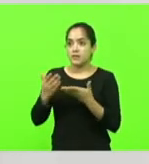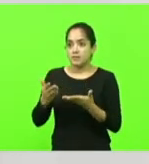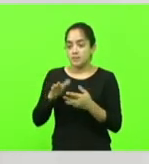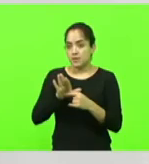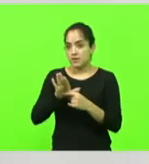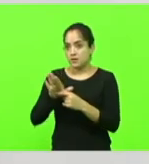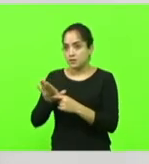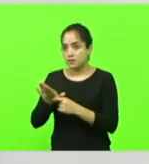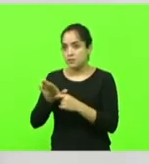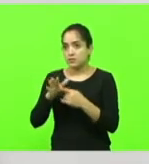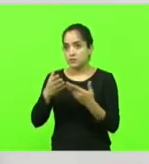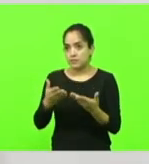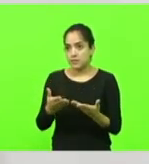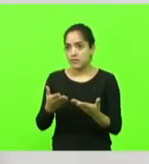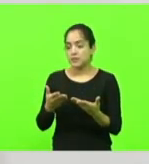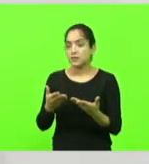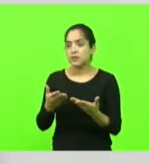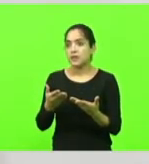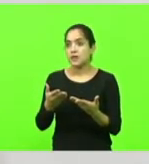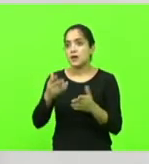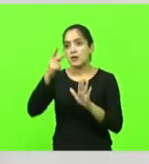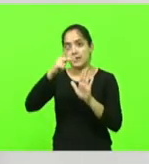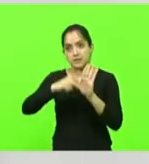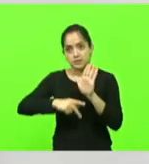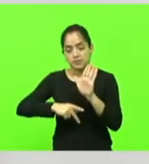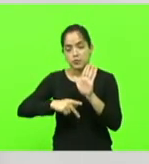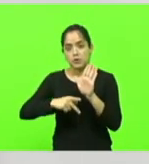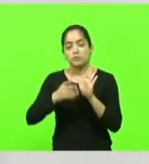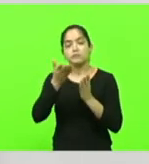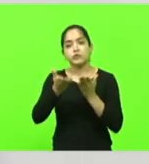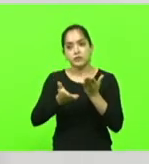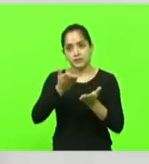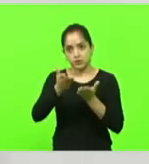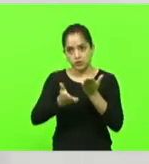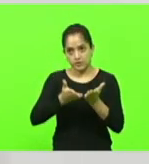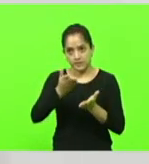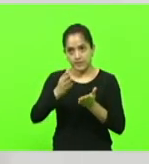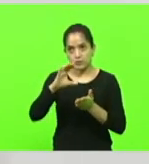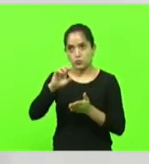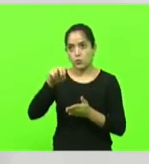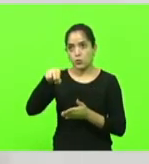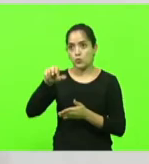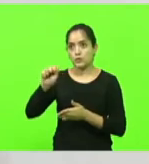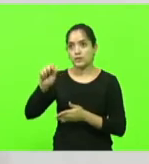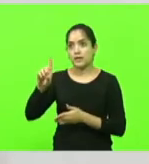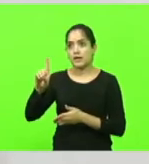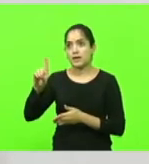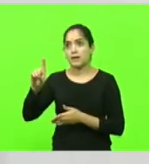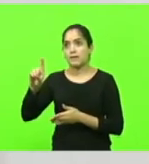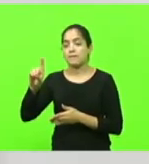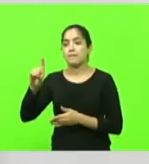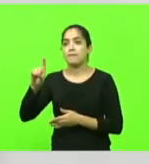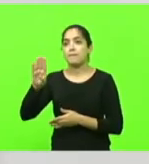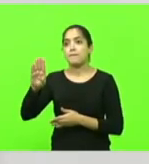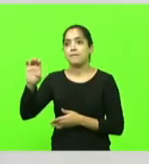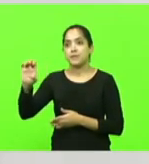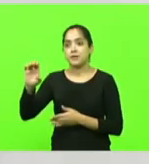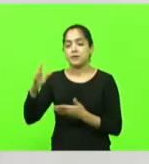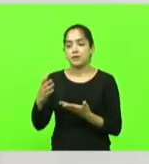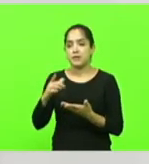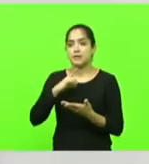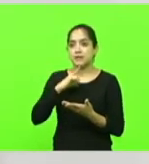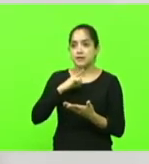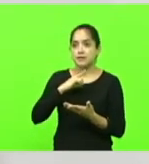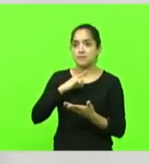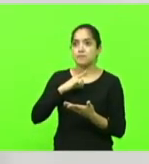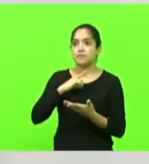da produção, os agricultores contarão com um programa de atendimento pela Conab, A empresa estatal já conta com o PAA, que é o Programa